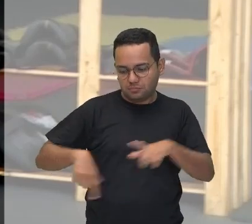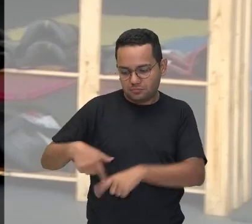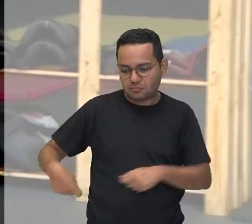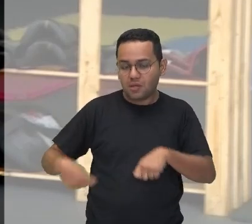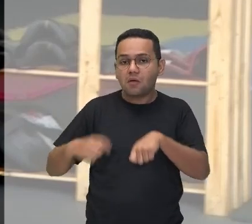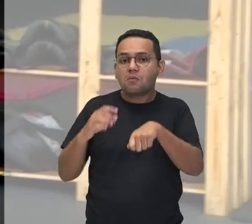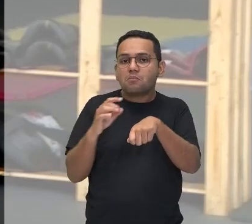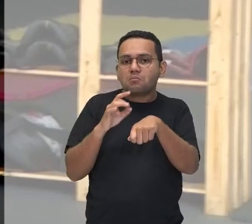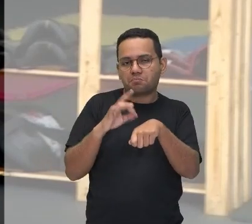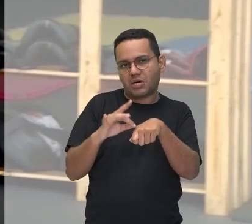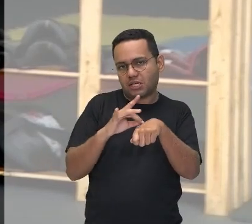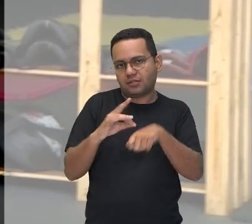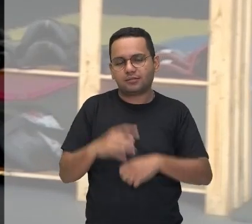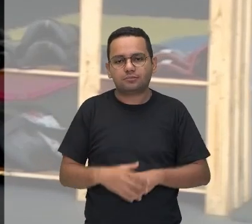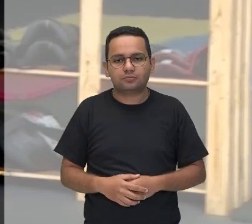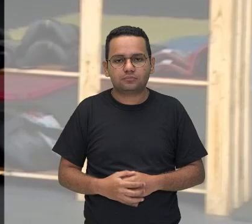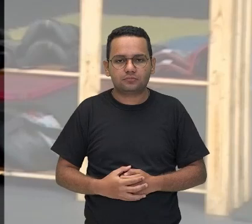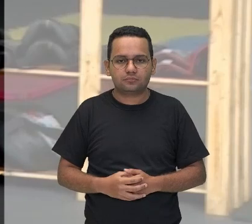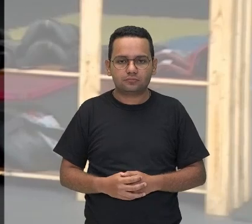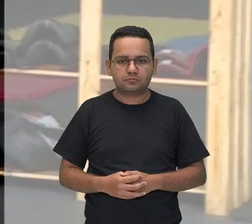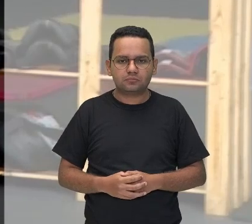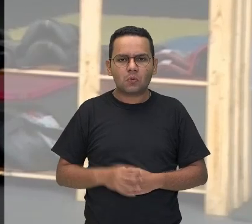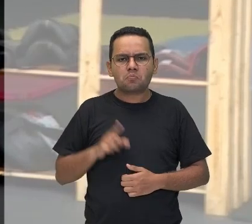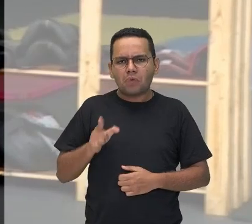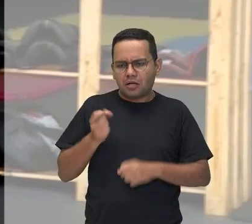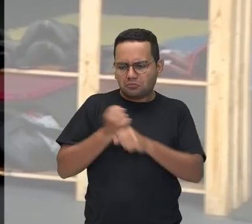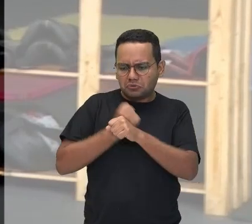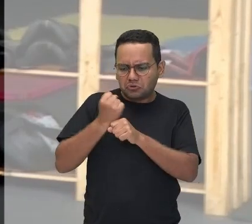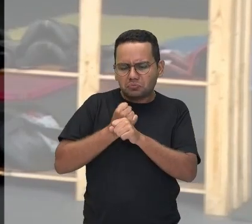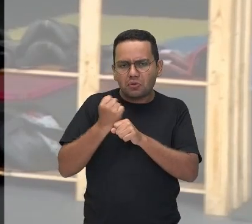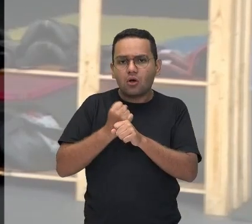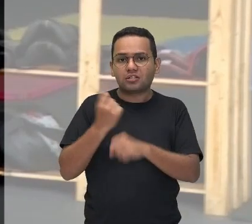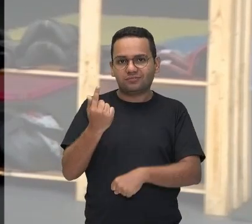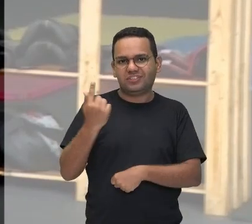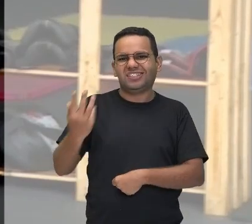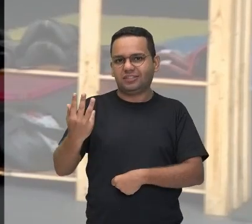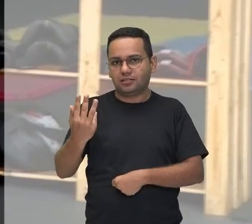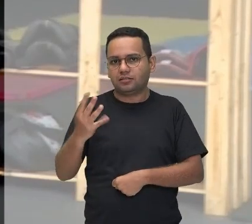Thai. Já estou nesse esporte já há 23 anos,